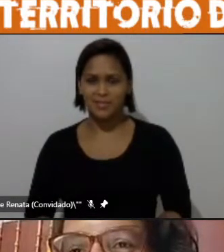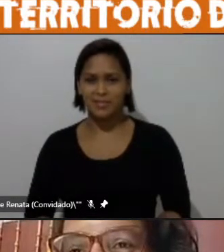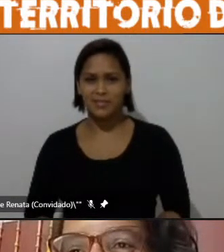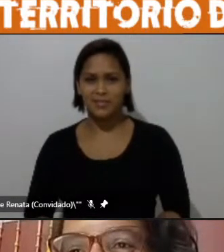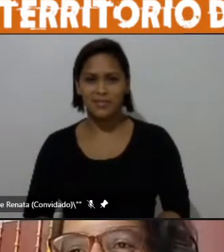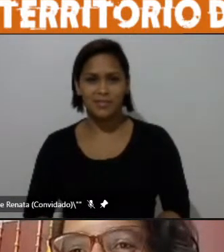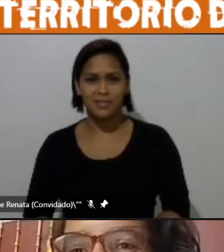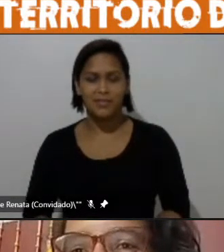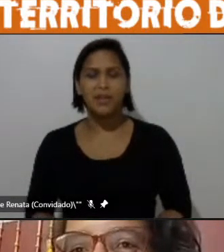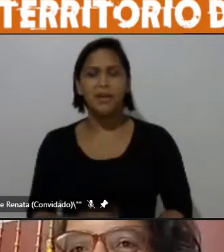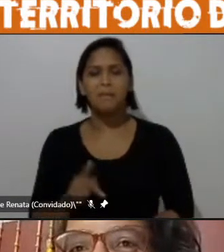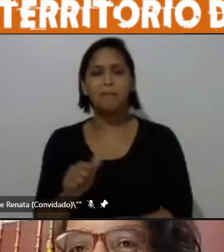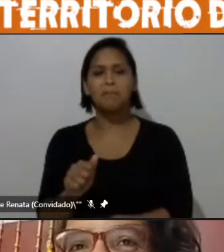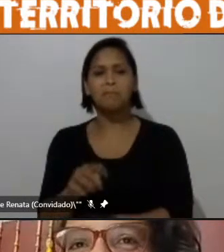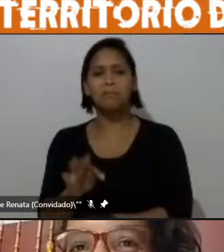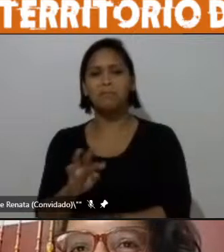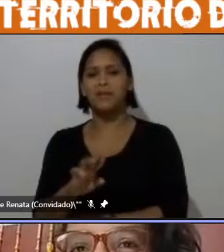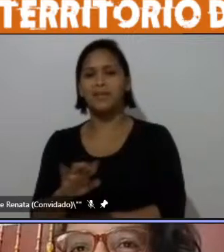Patrícia?